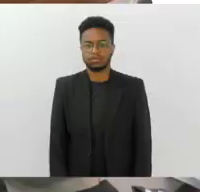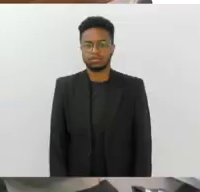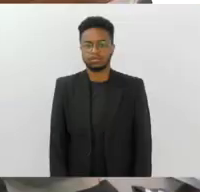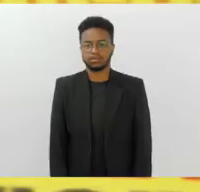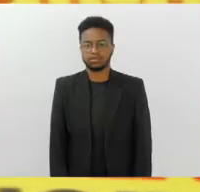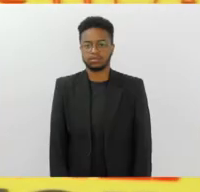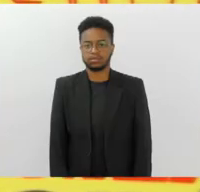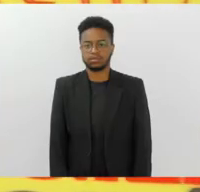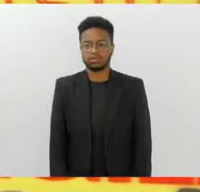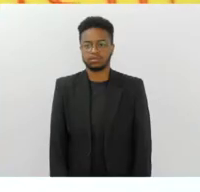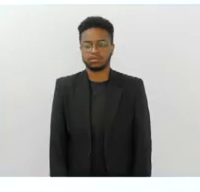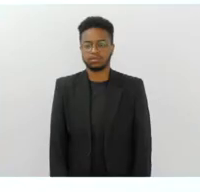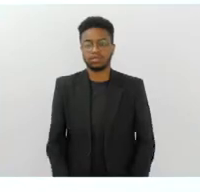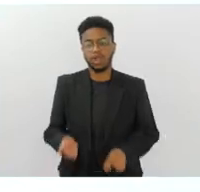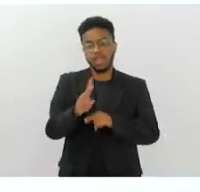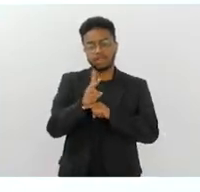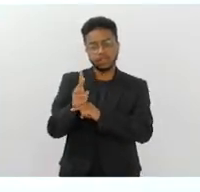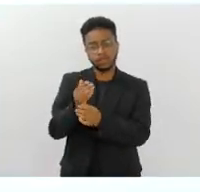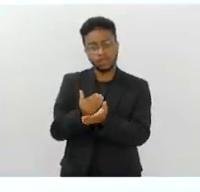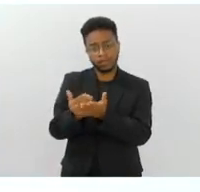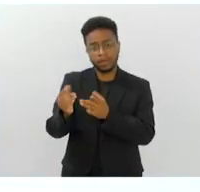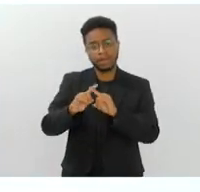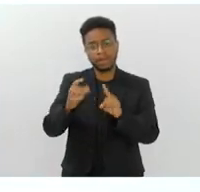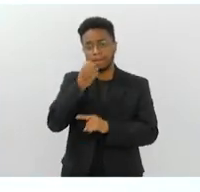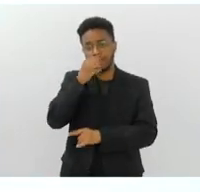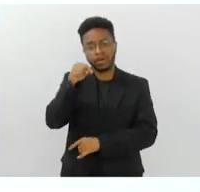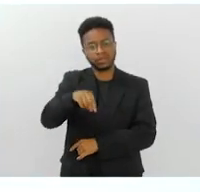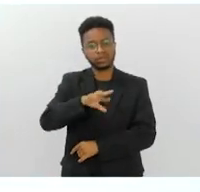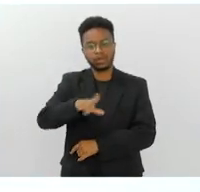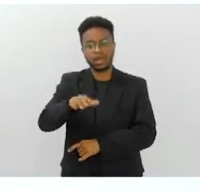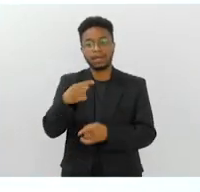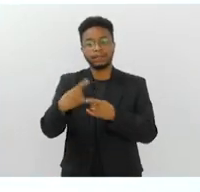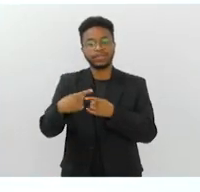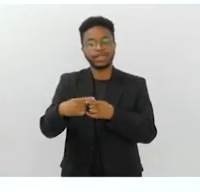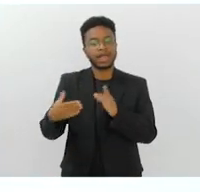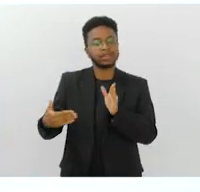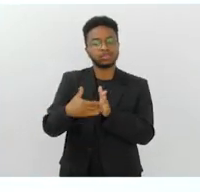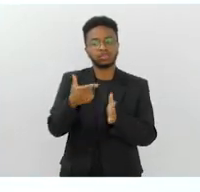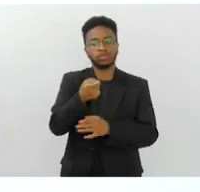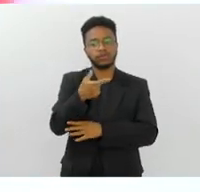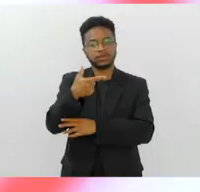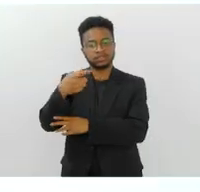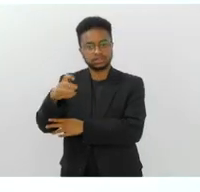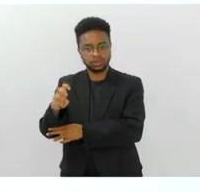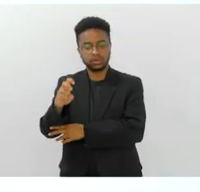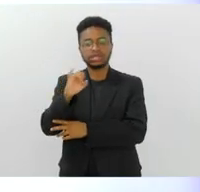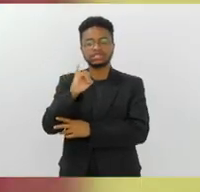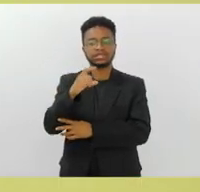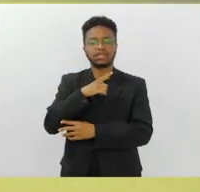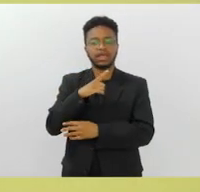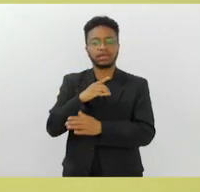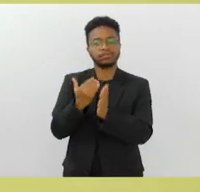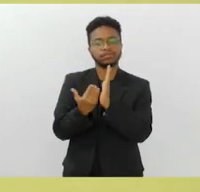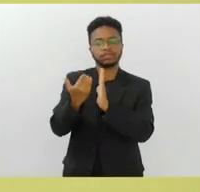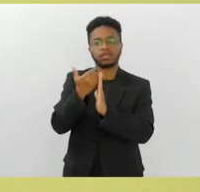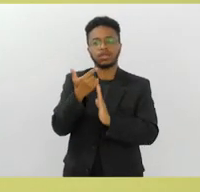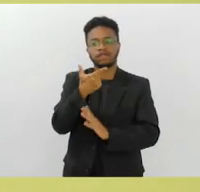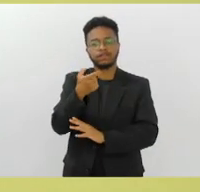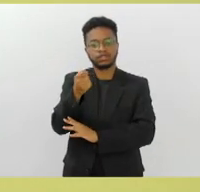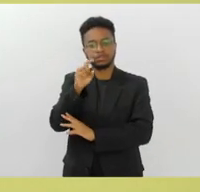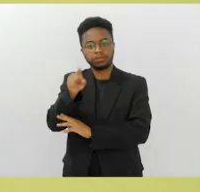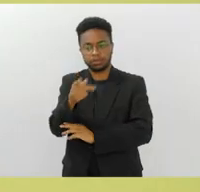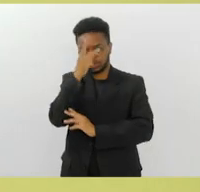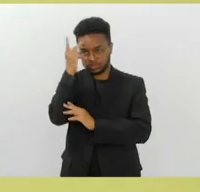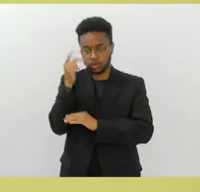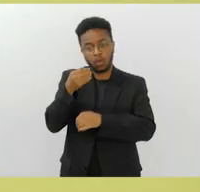Isso não é bom pro Brasil até 2025 os estos brasileiros com capacidade superior a 20.000 pessoas serão obrigados a